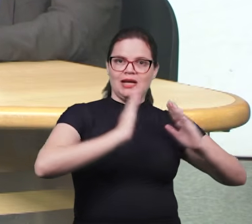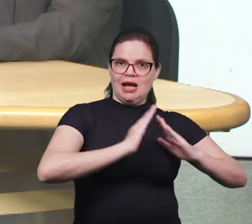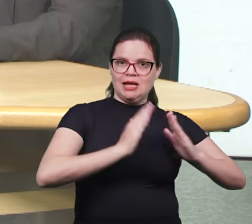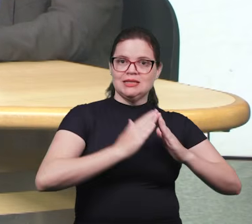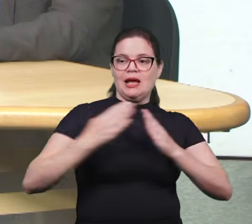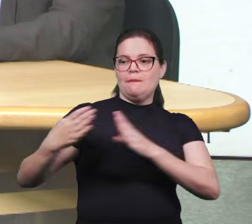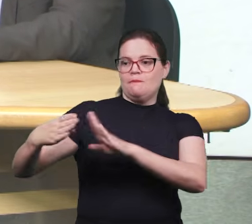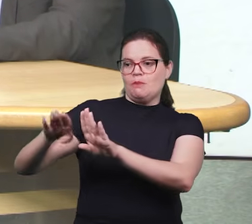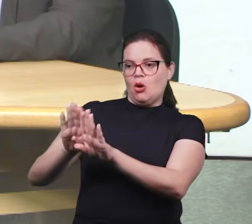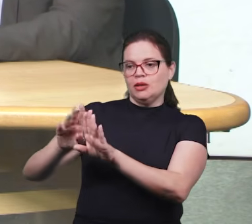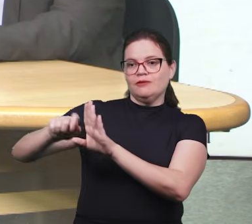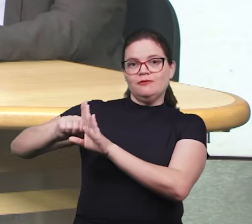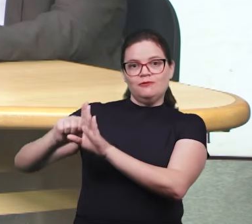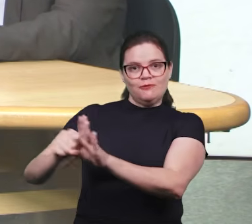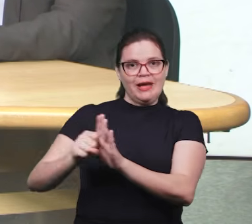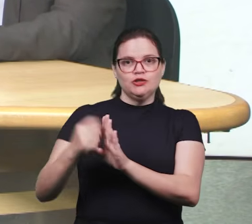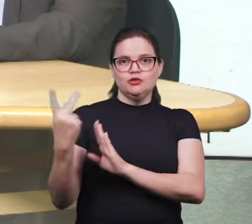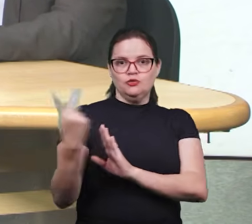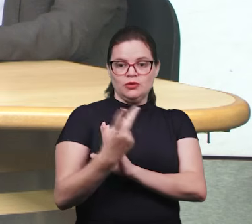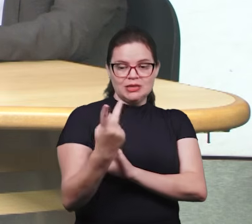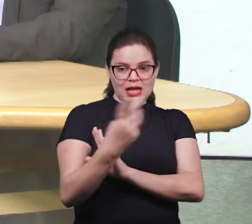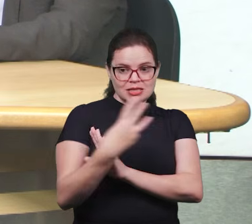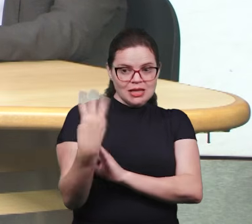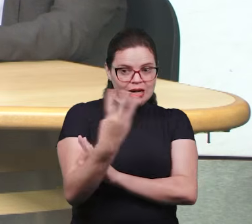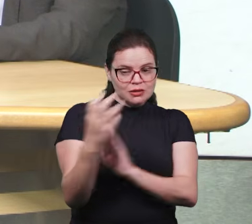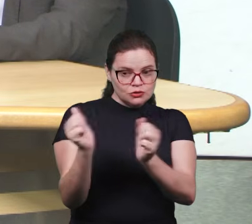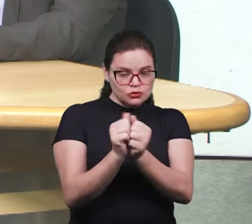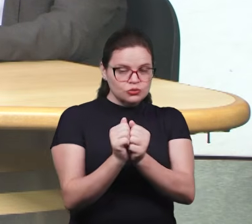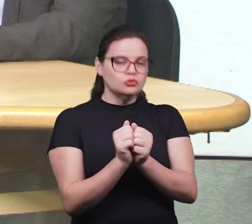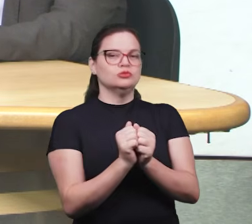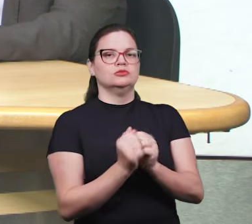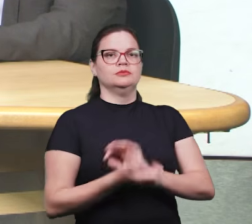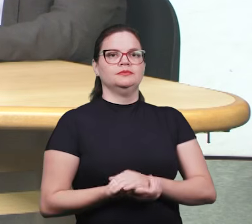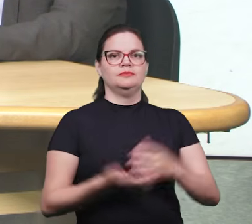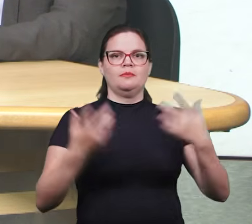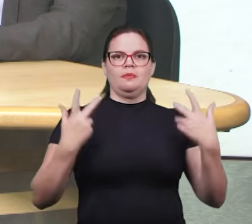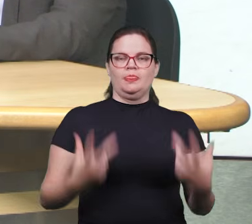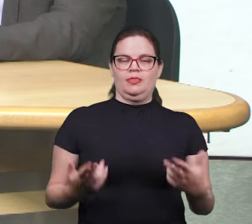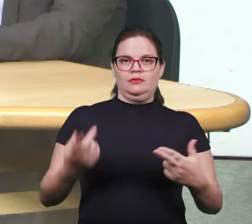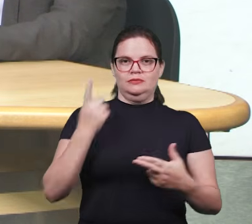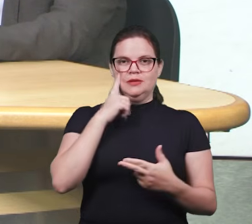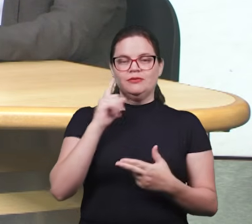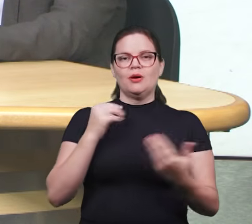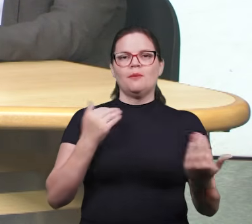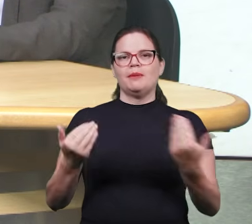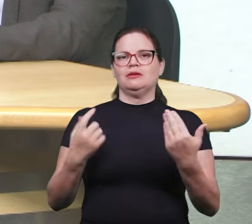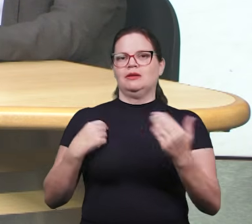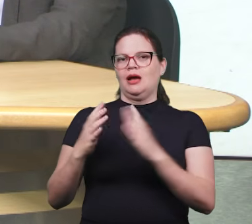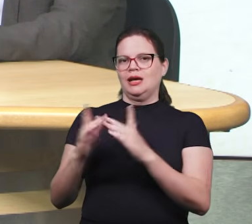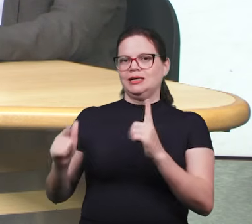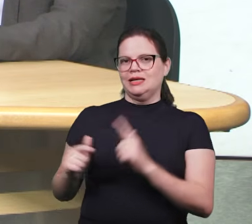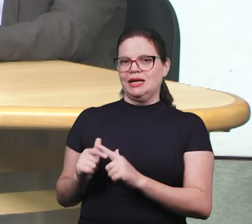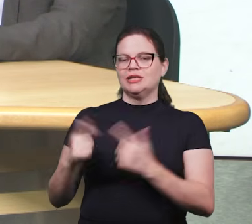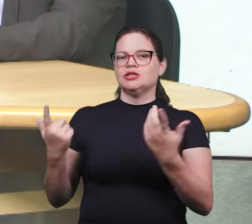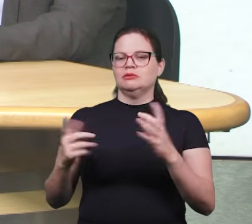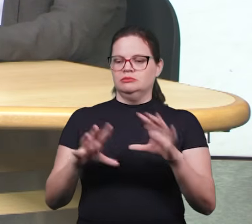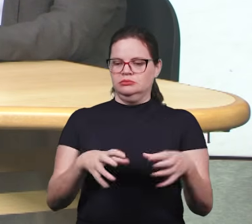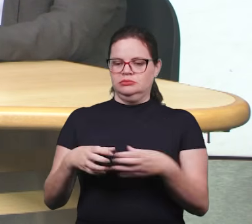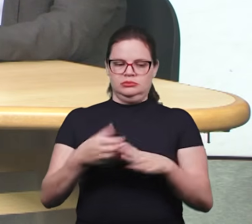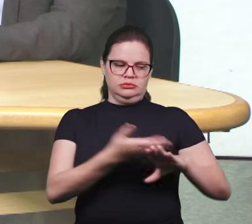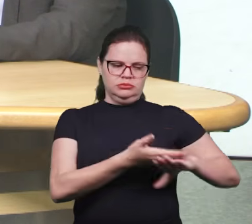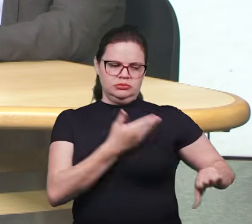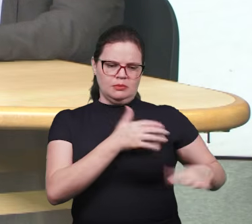que a igreja ela está separada do mundo. A primeira providência mostrou. Nós temos que a igreja tem que